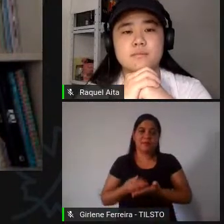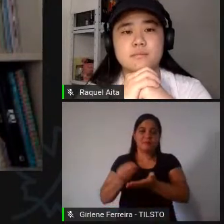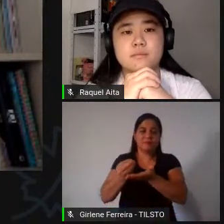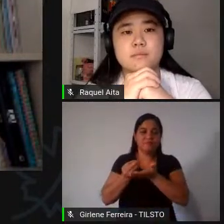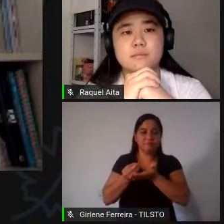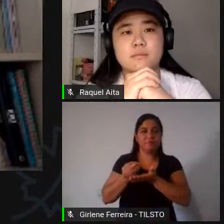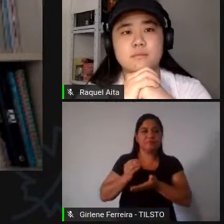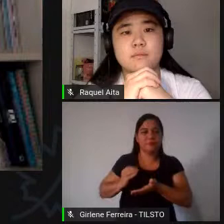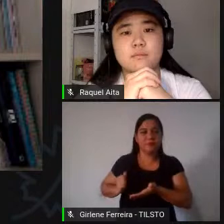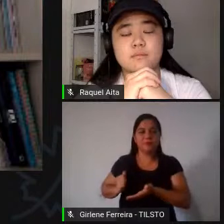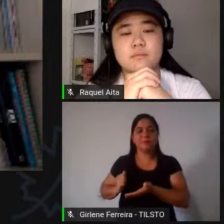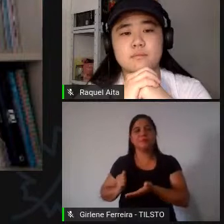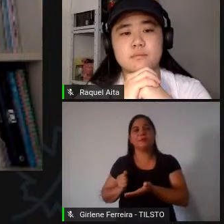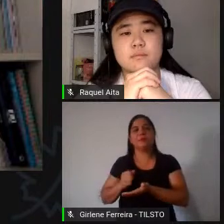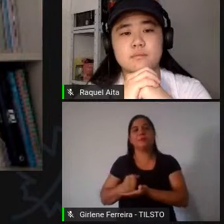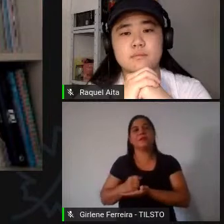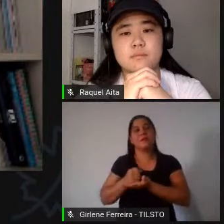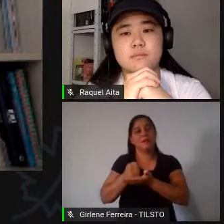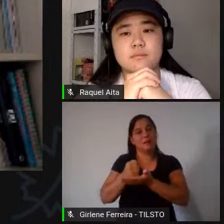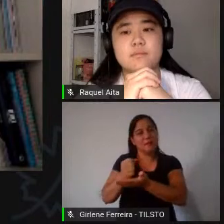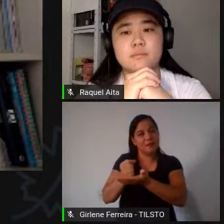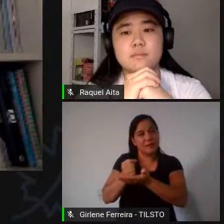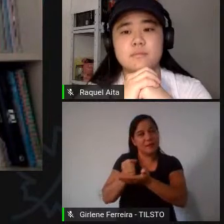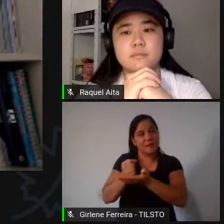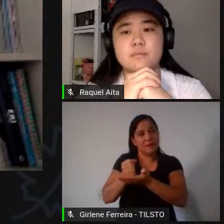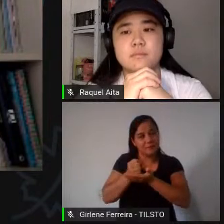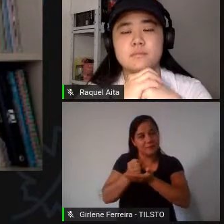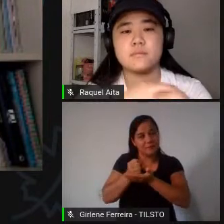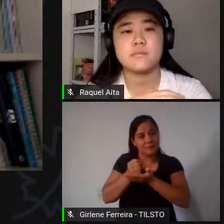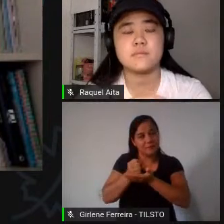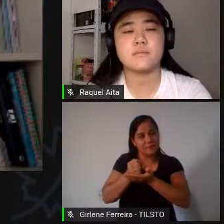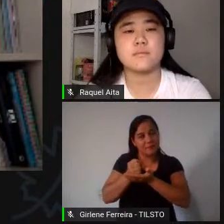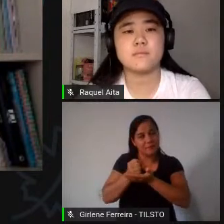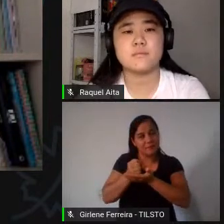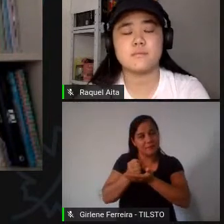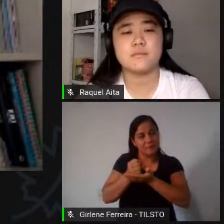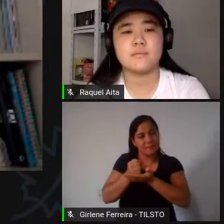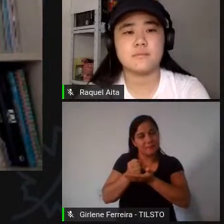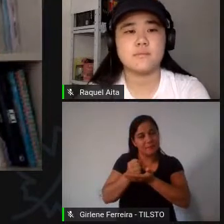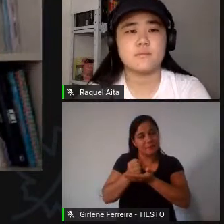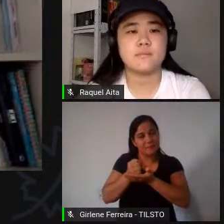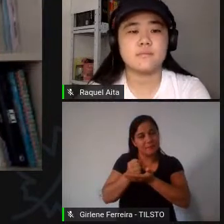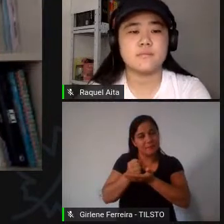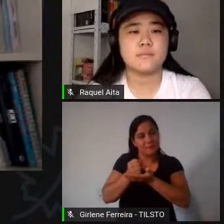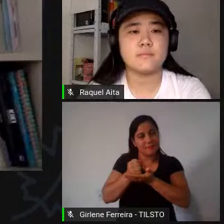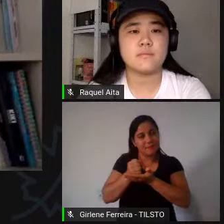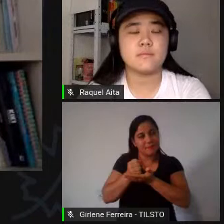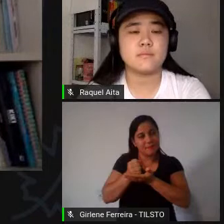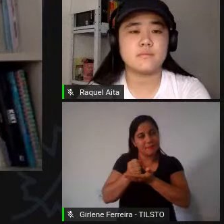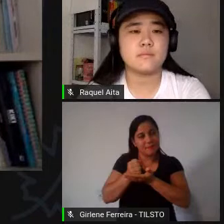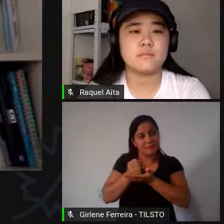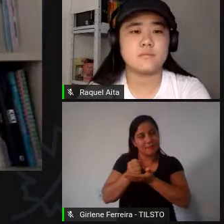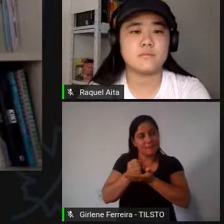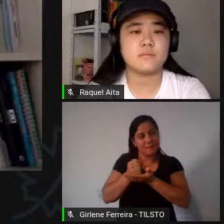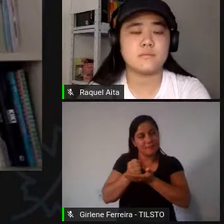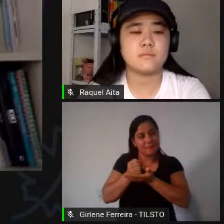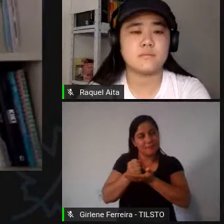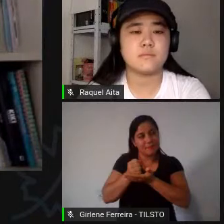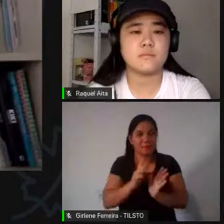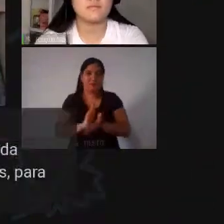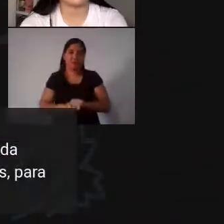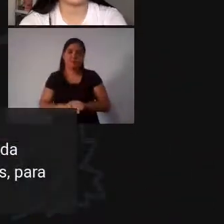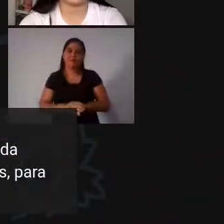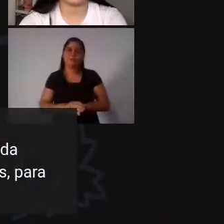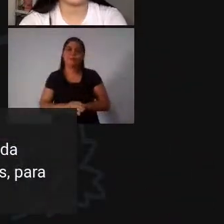já auxilia, pelo menos, para algumas coisas dela, né? E daí, esses